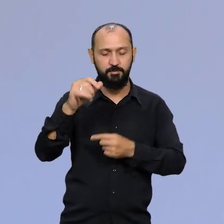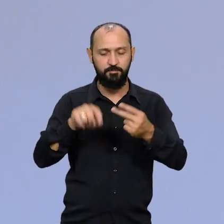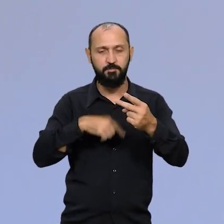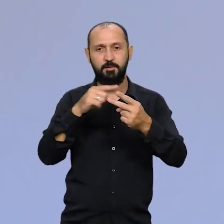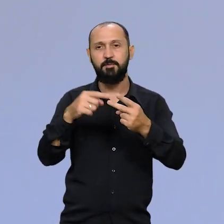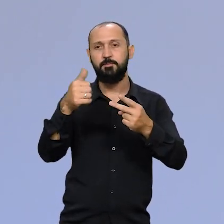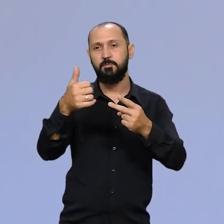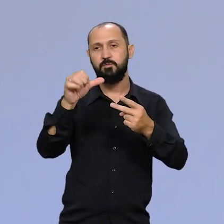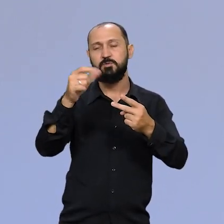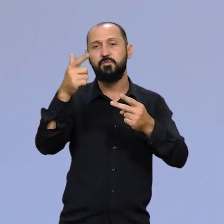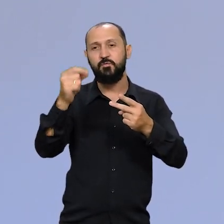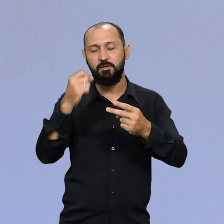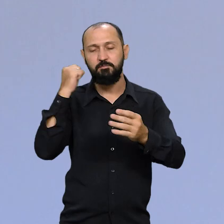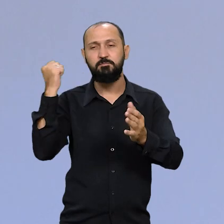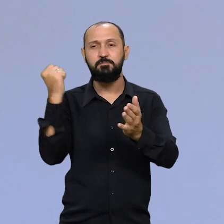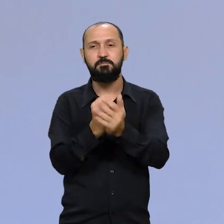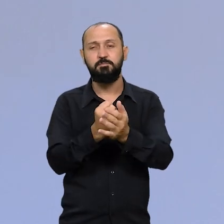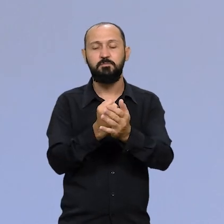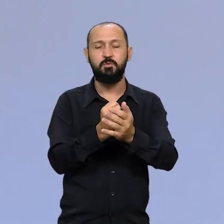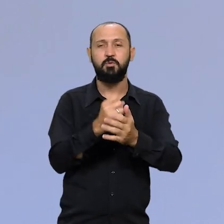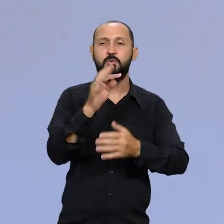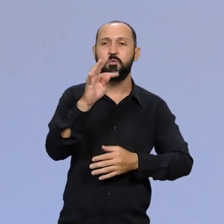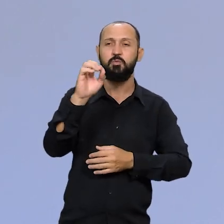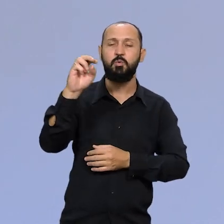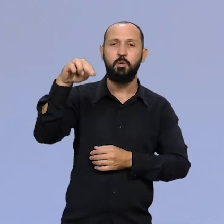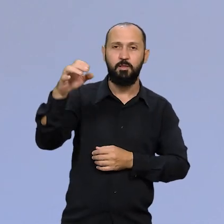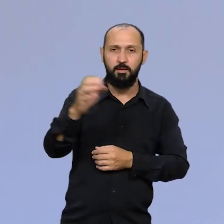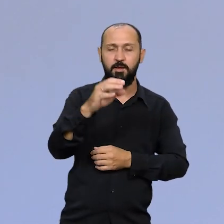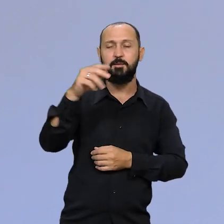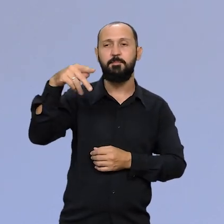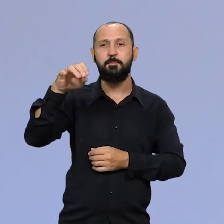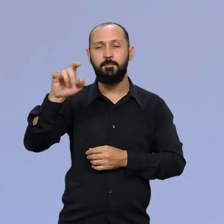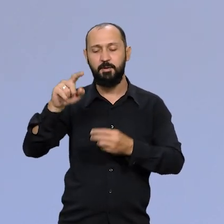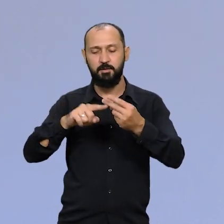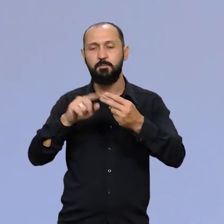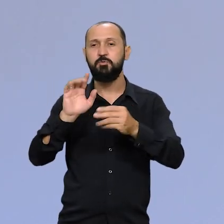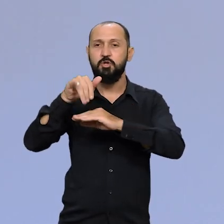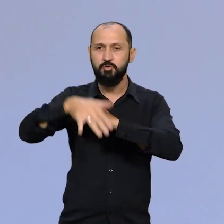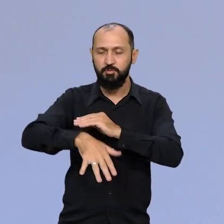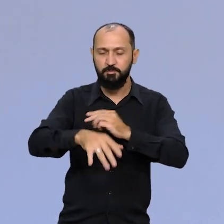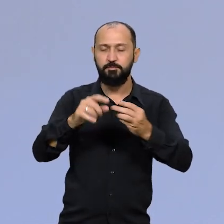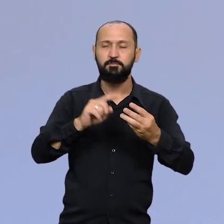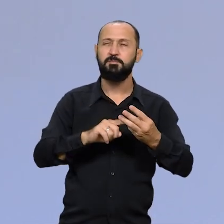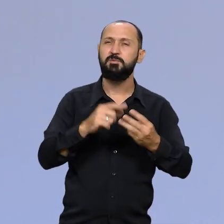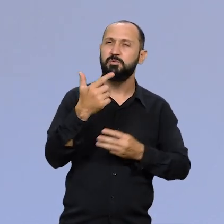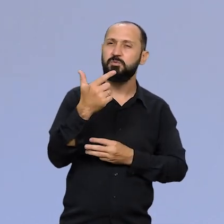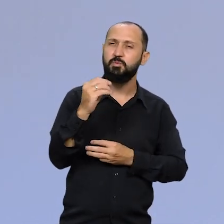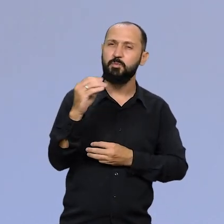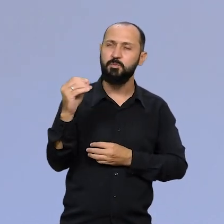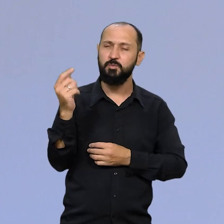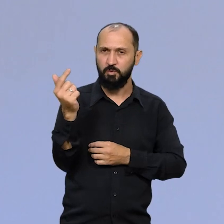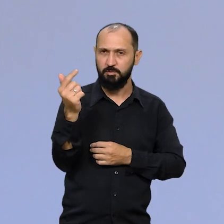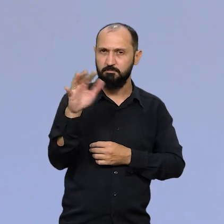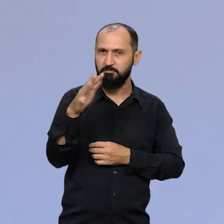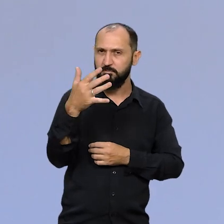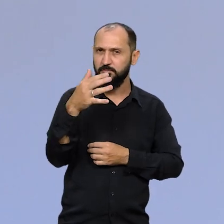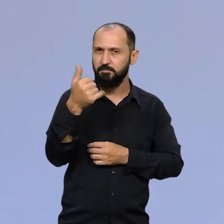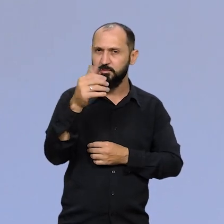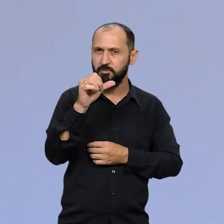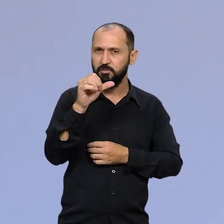estaria hoje em um local diferente, então esses marcos ganharam outras dimensões e o que antes tinha pouco mais de 300 mil